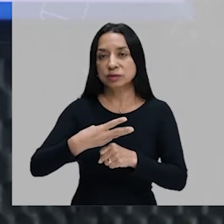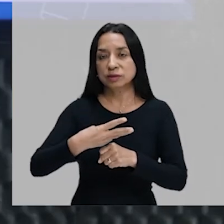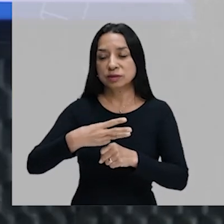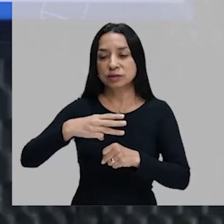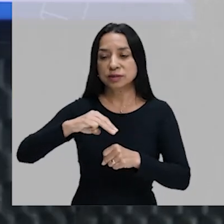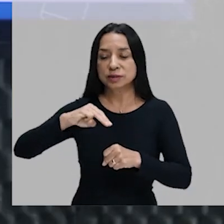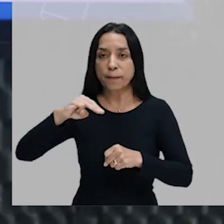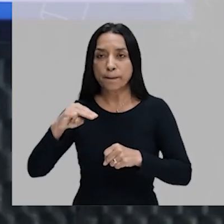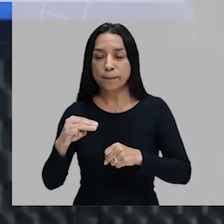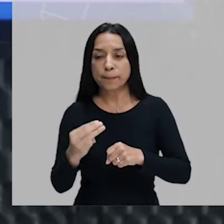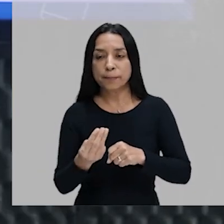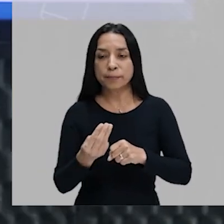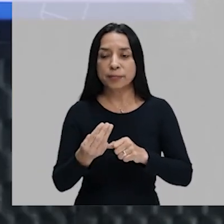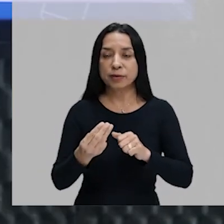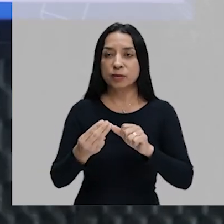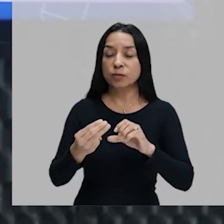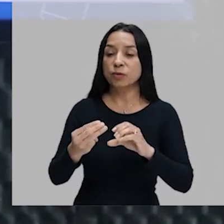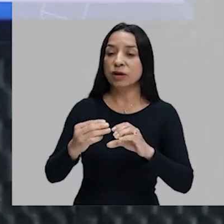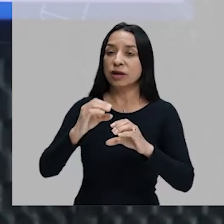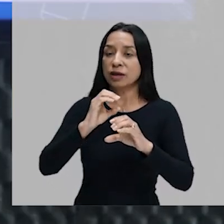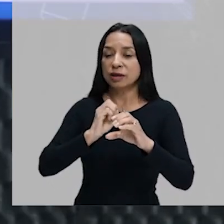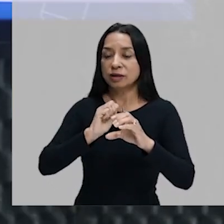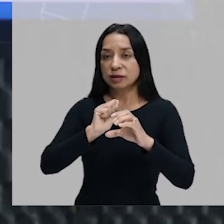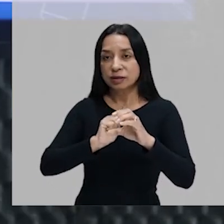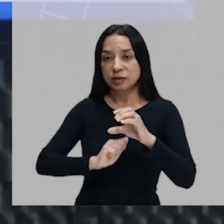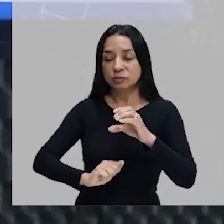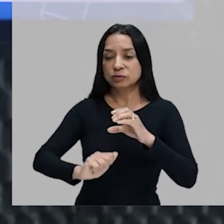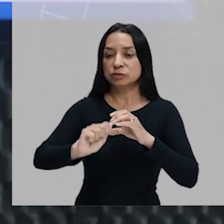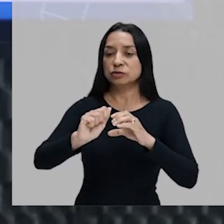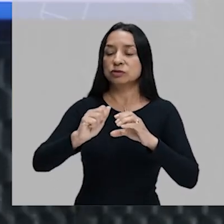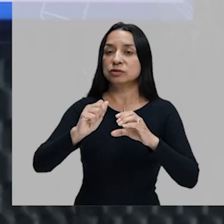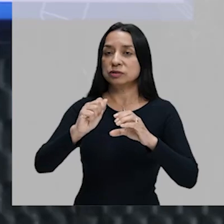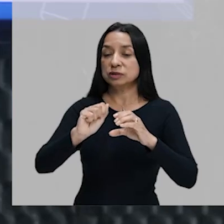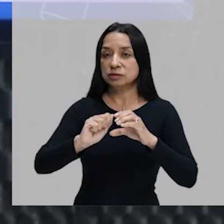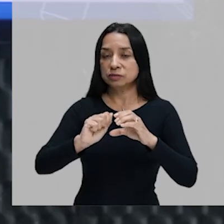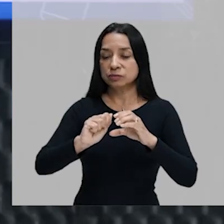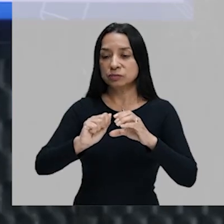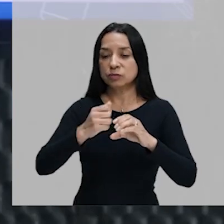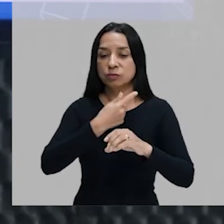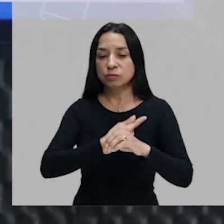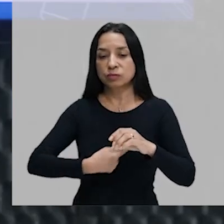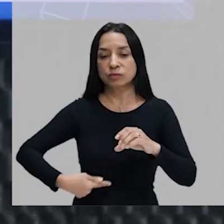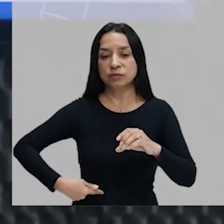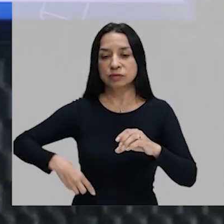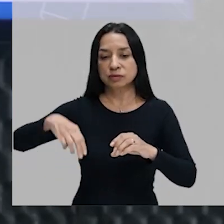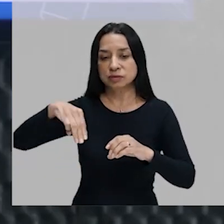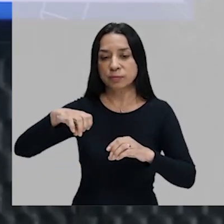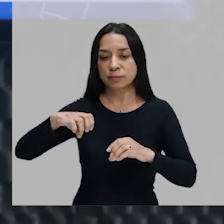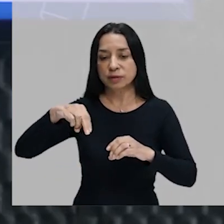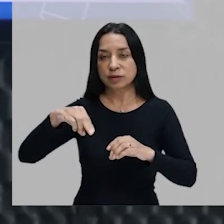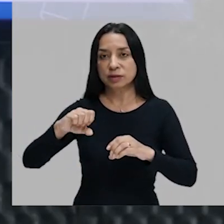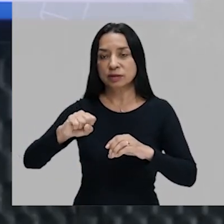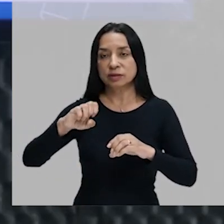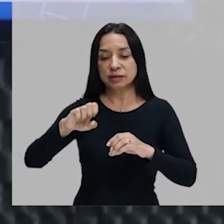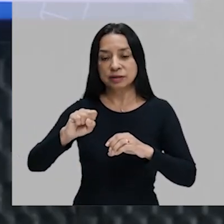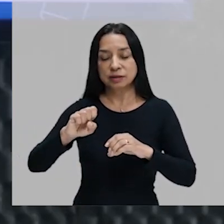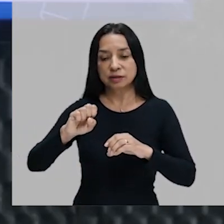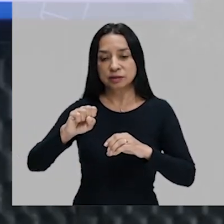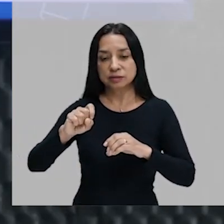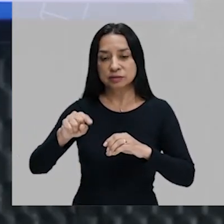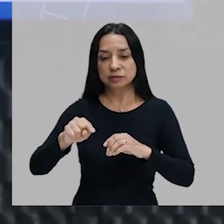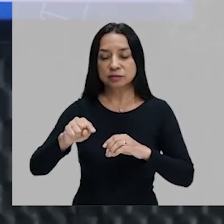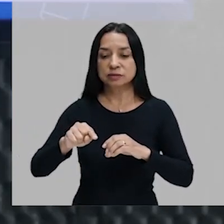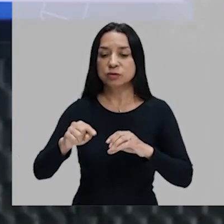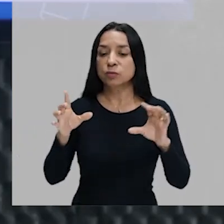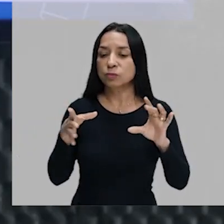a.C., o governante Menés, ou Narmé, ele unificou esses povos.